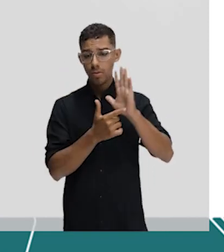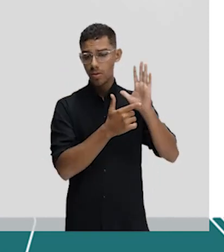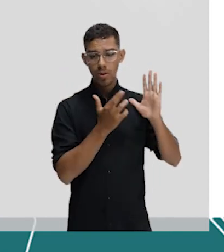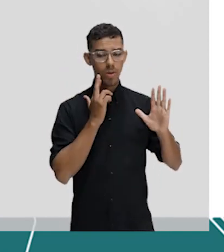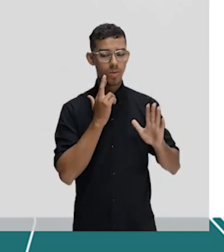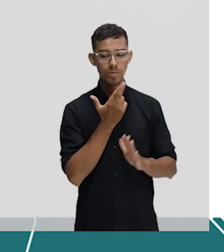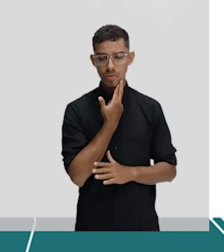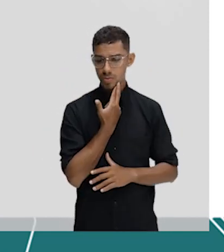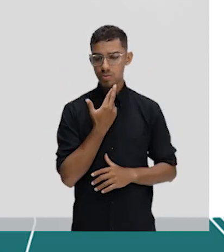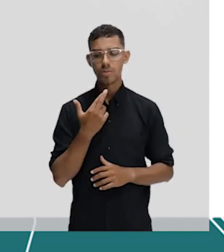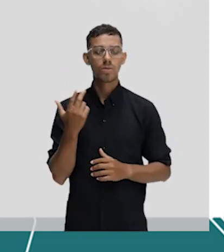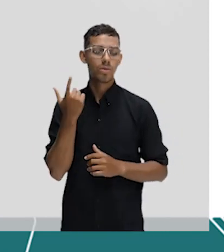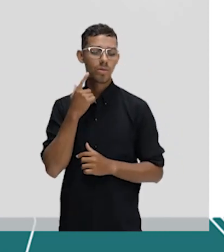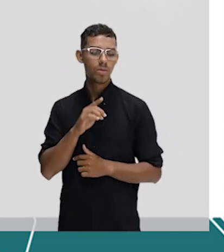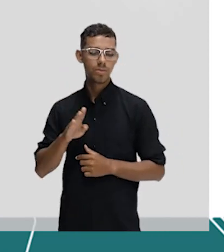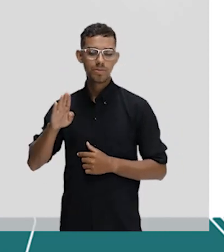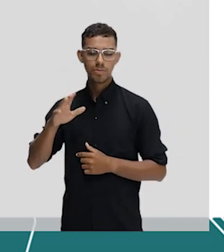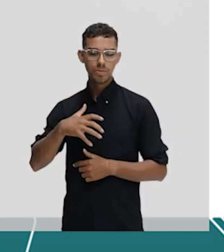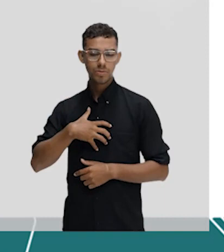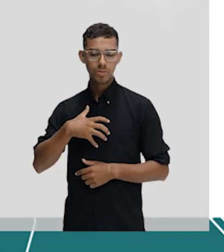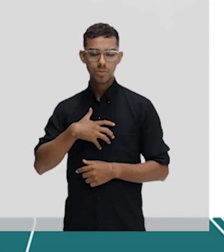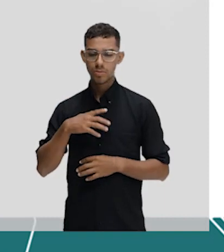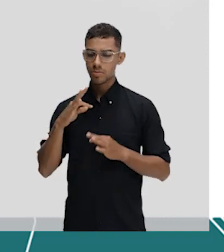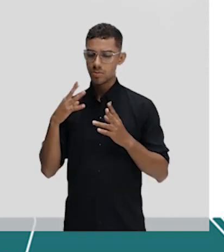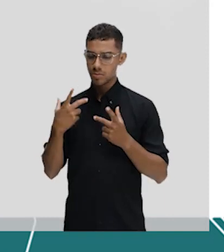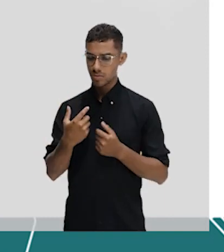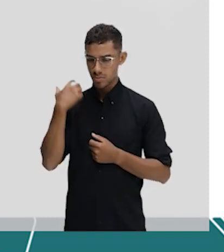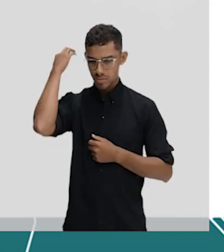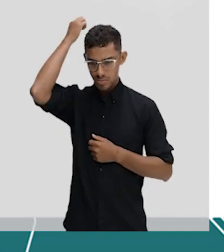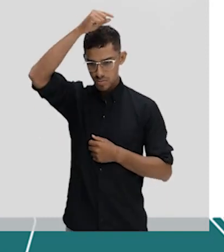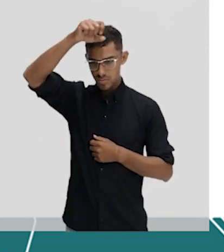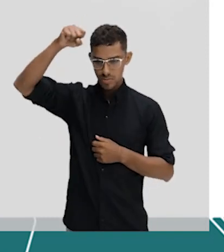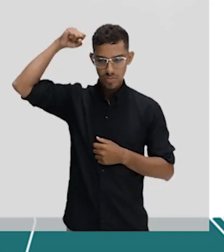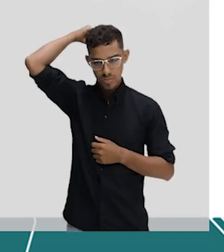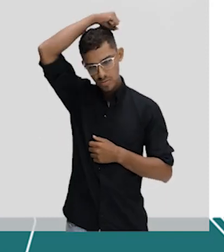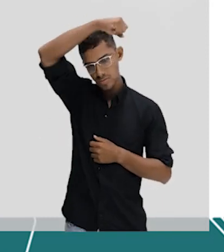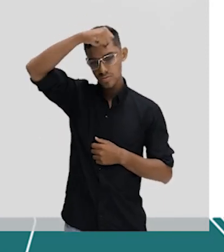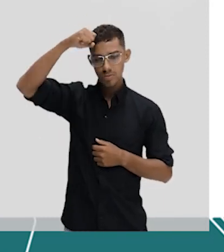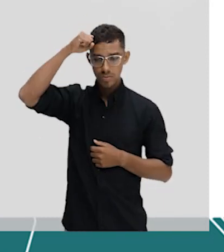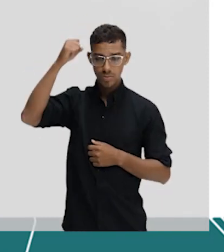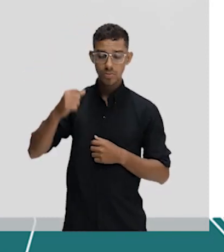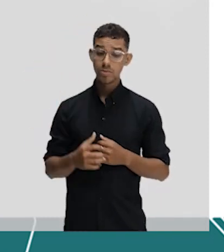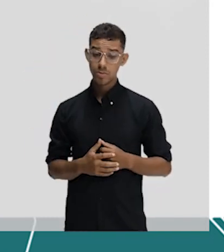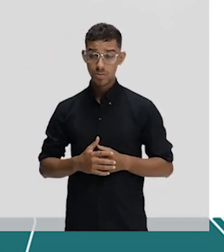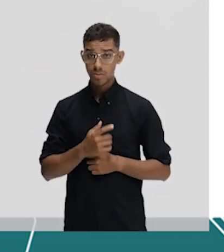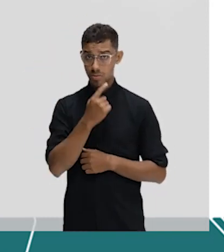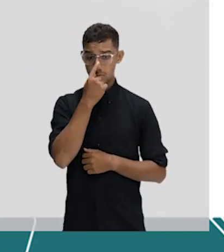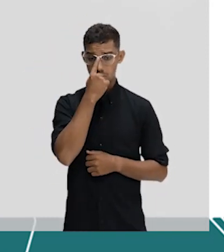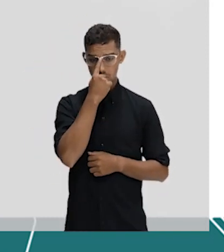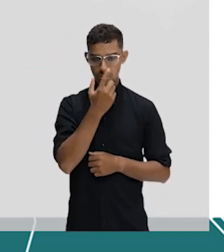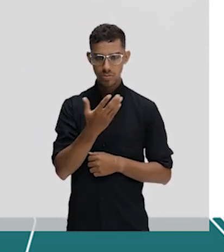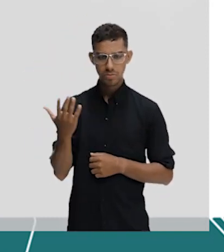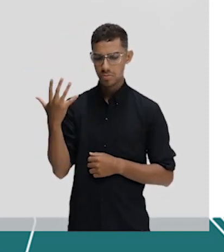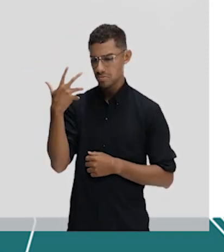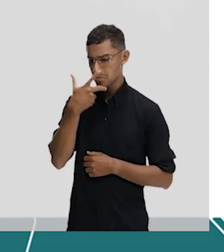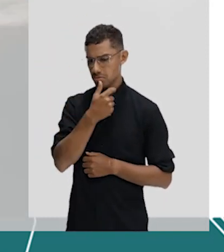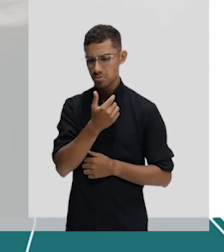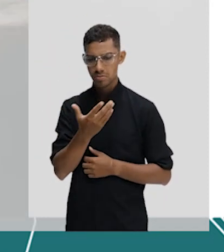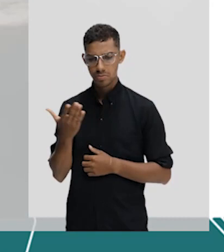restaurante, capela, banhada pela Baía de Todos os Santos. Olha isso aqui. Pessoal do estúdio, olha que maravilha esse